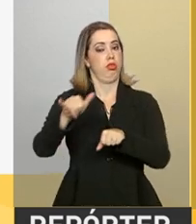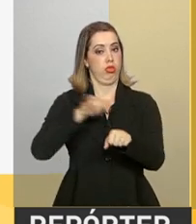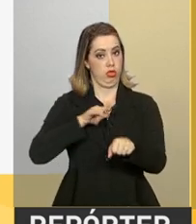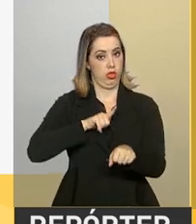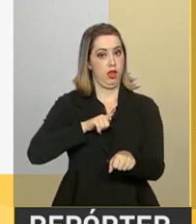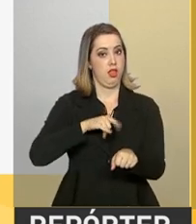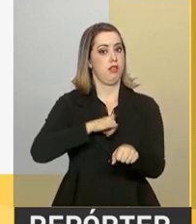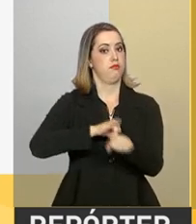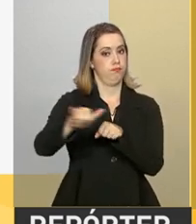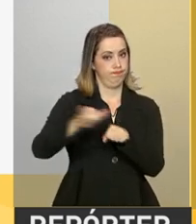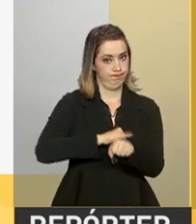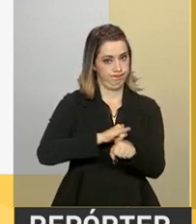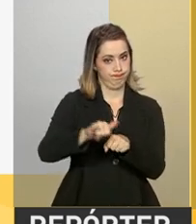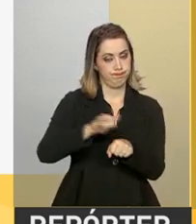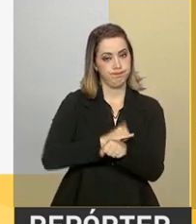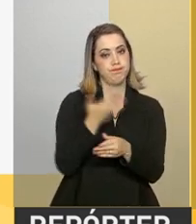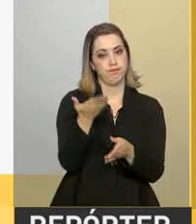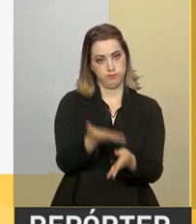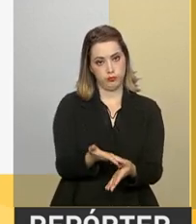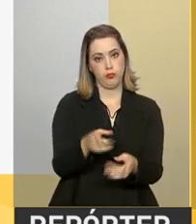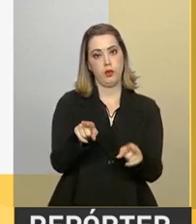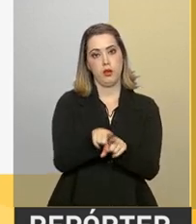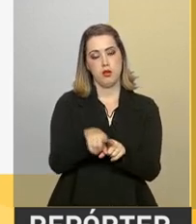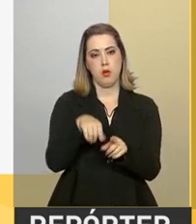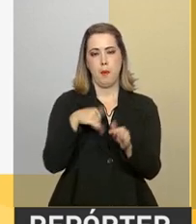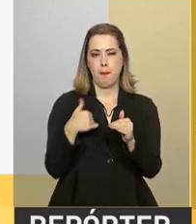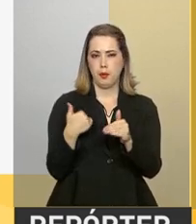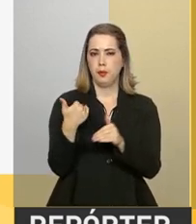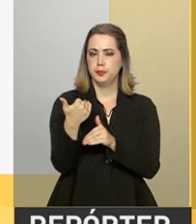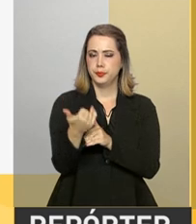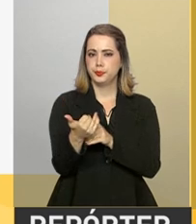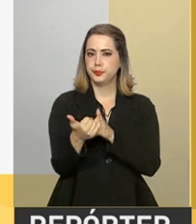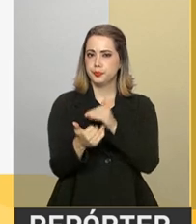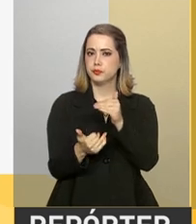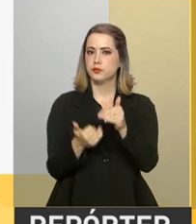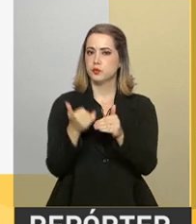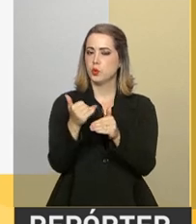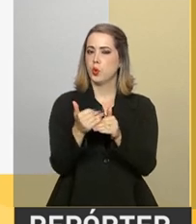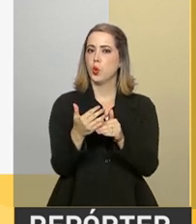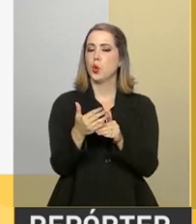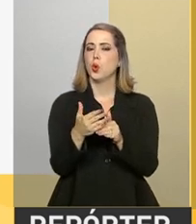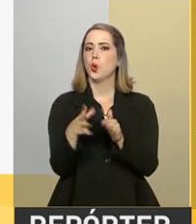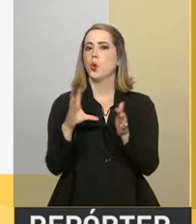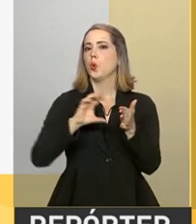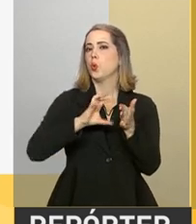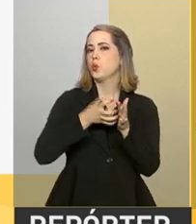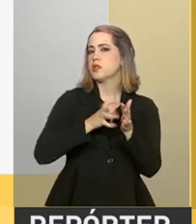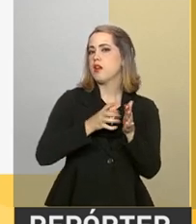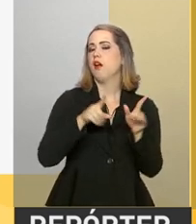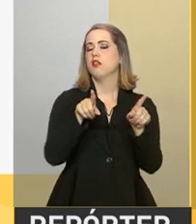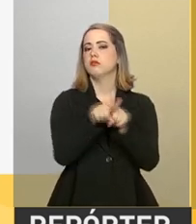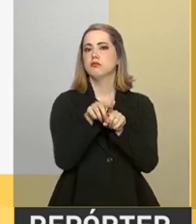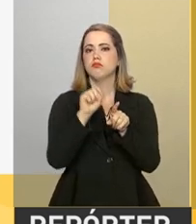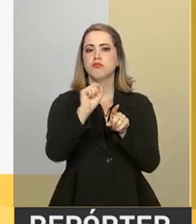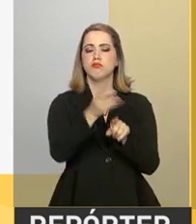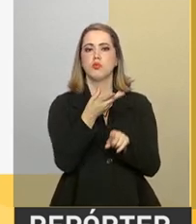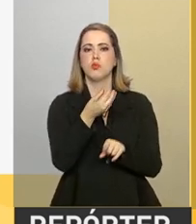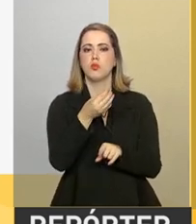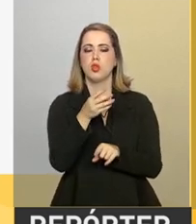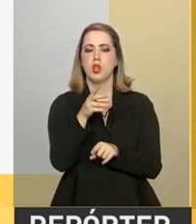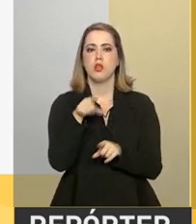é estratégia da maneira que degrau por degrau os dados foram eh sendo eh